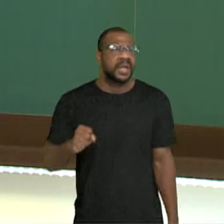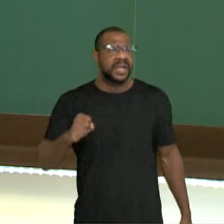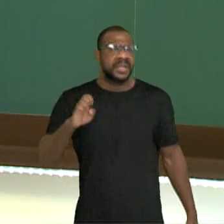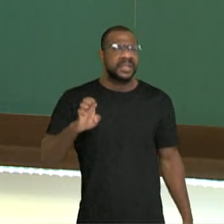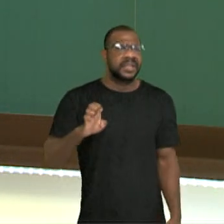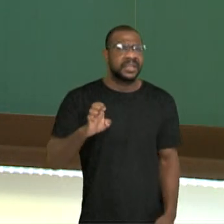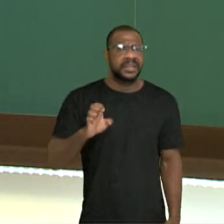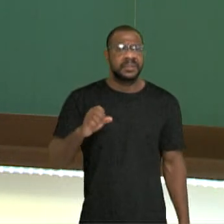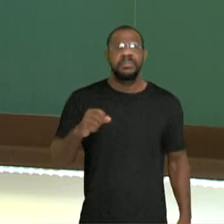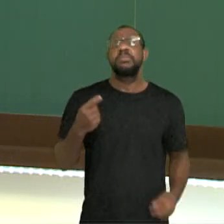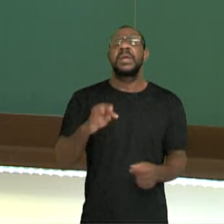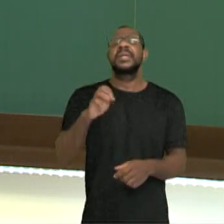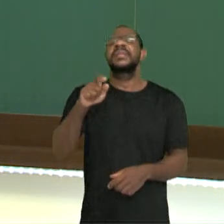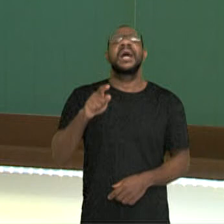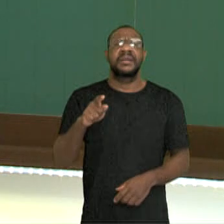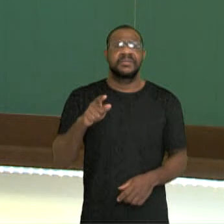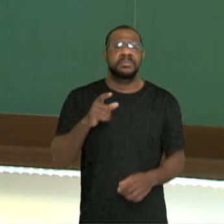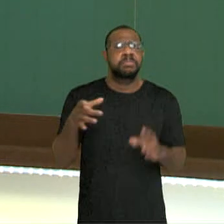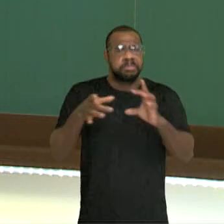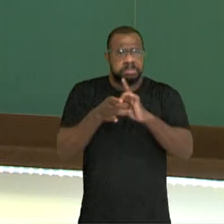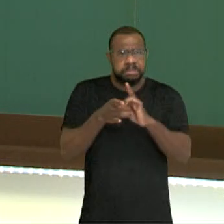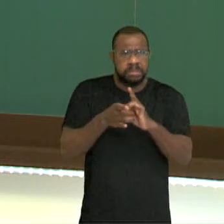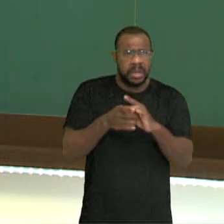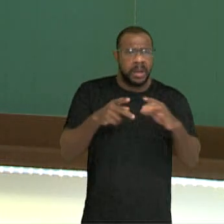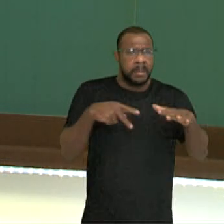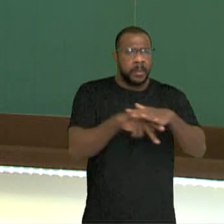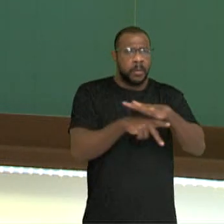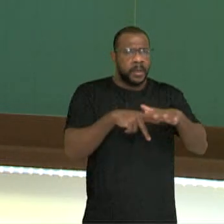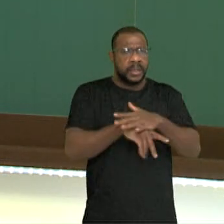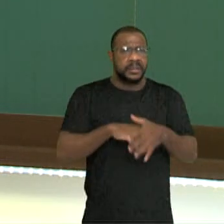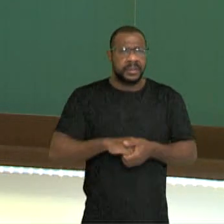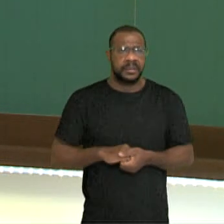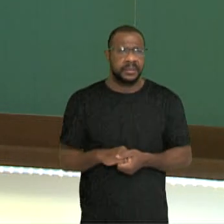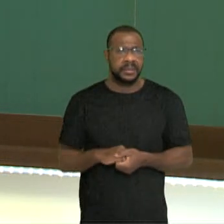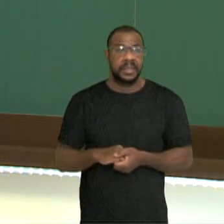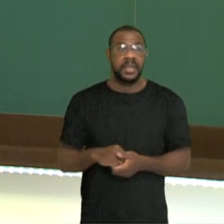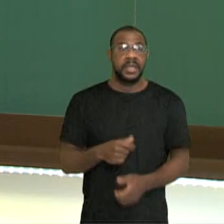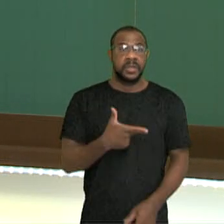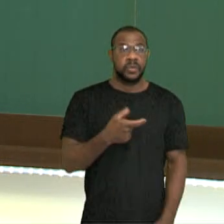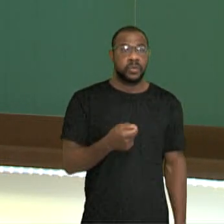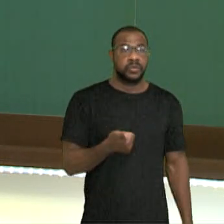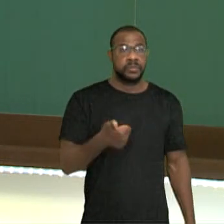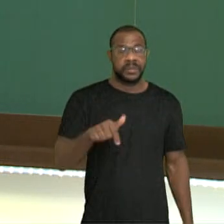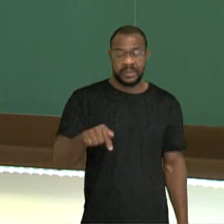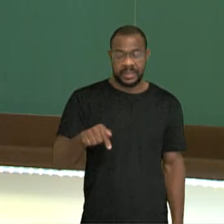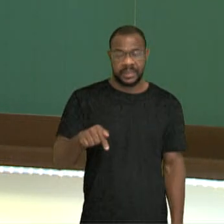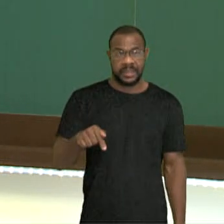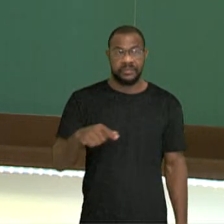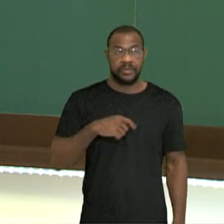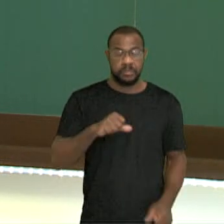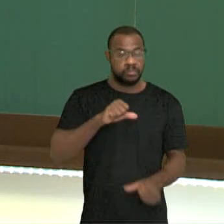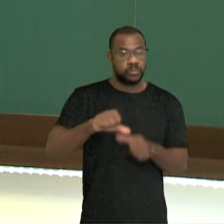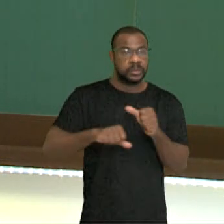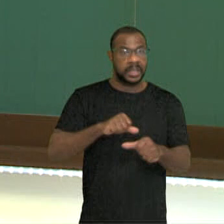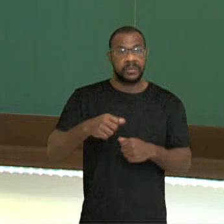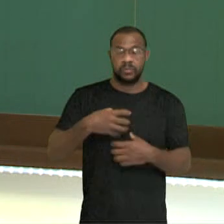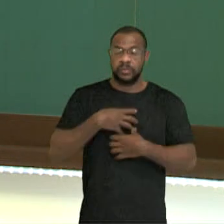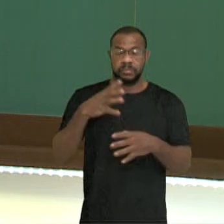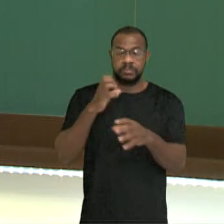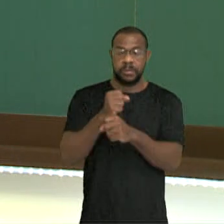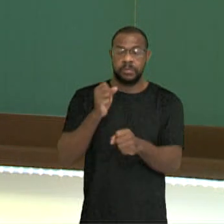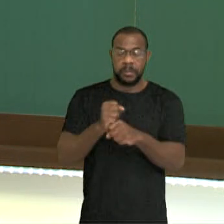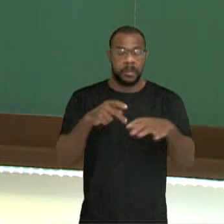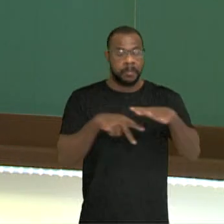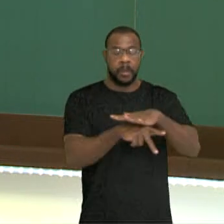com a poupança? Em 2017, tá, foi mudado a forma do cálculo da